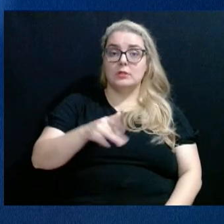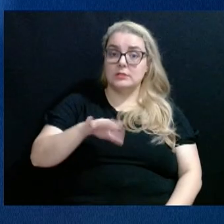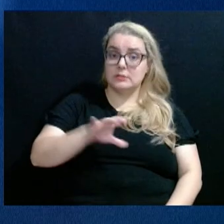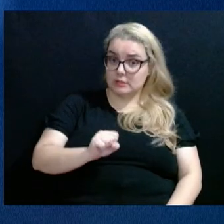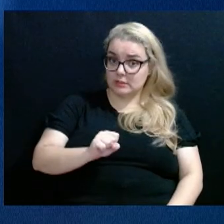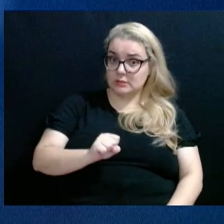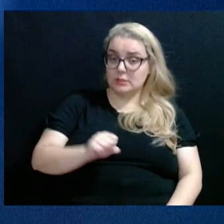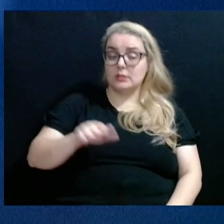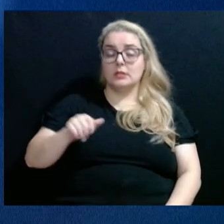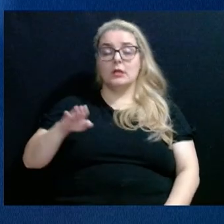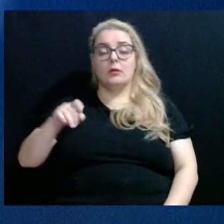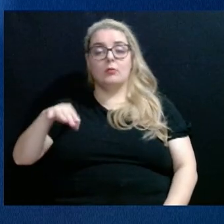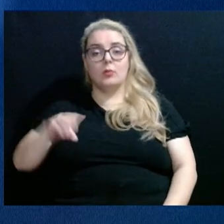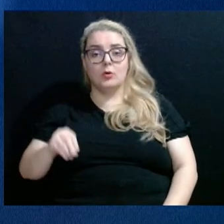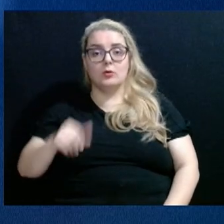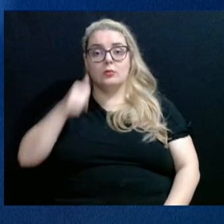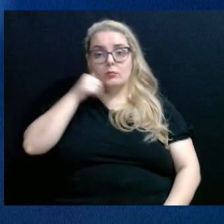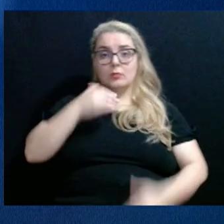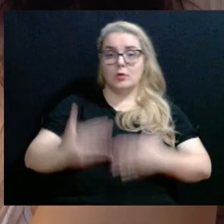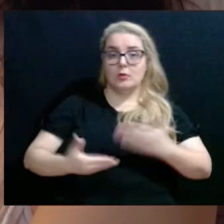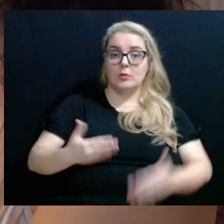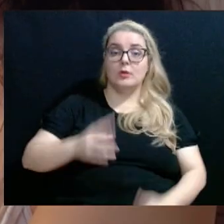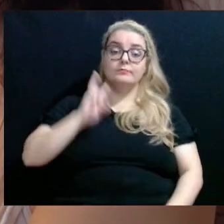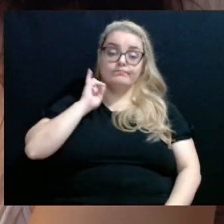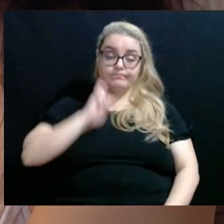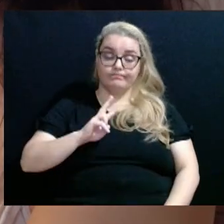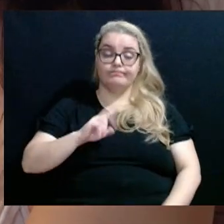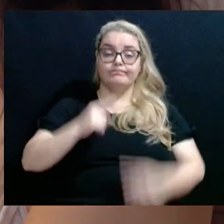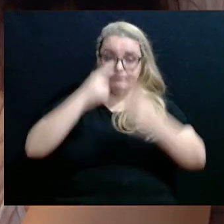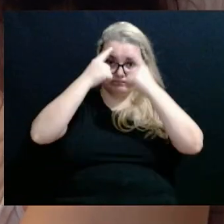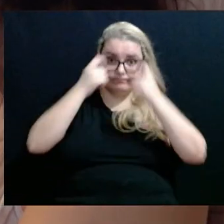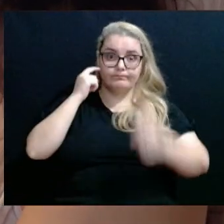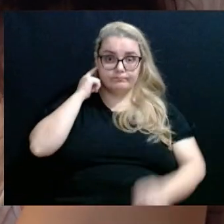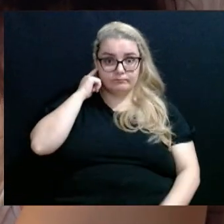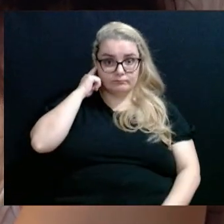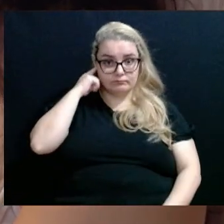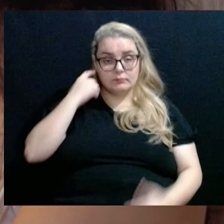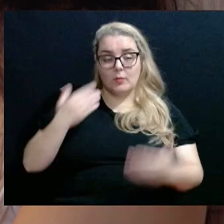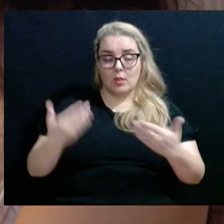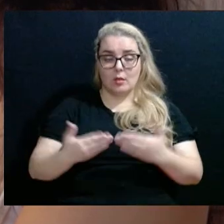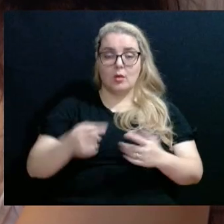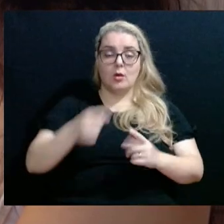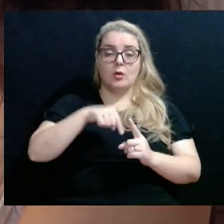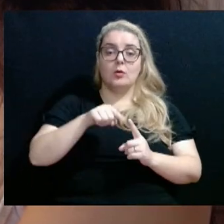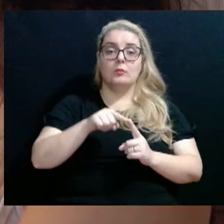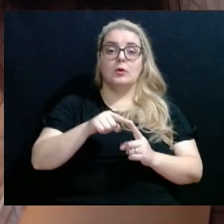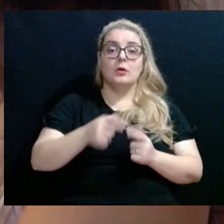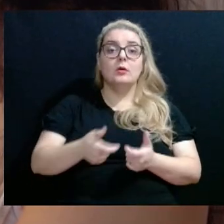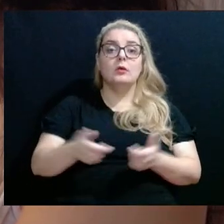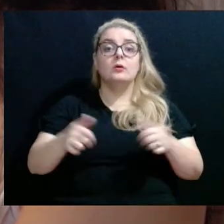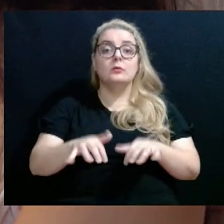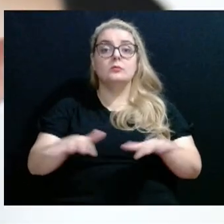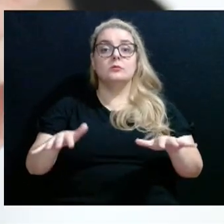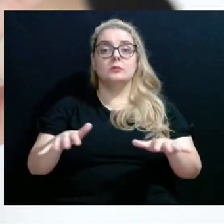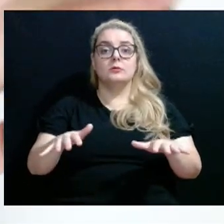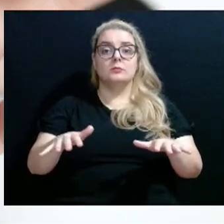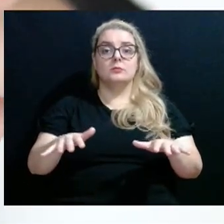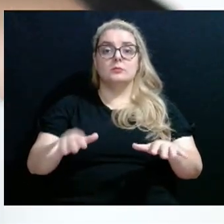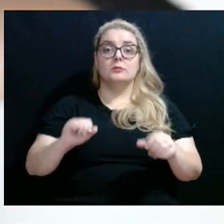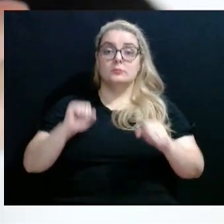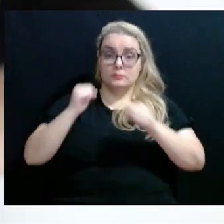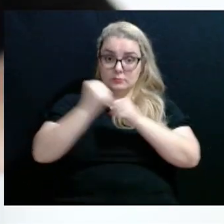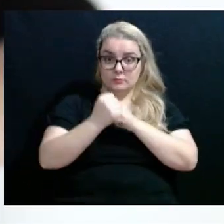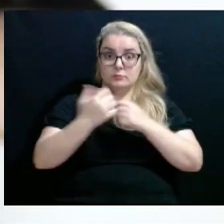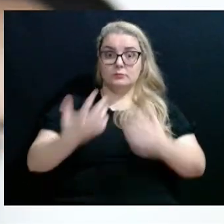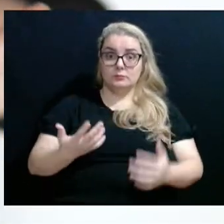para servidoras vítimas de violência. Agora, o objetivo é ampliar o alcance da proteção e